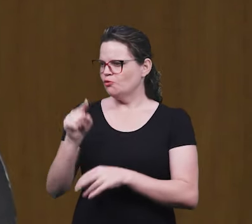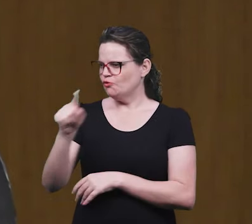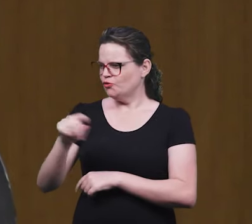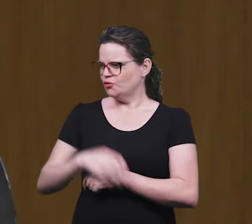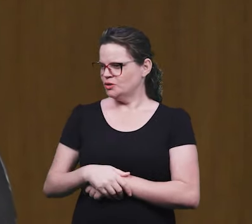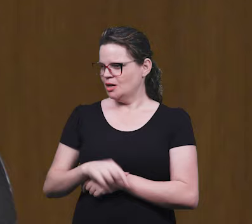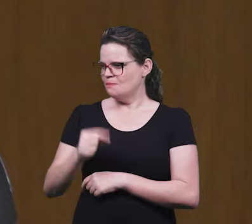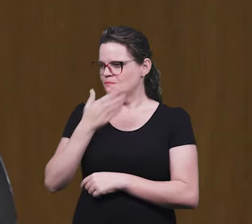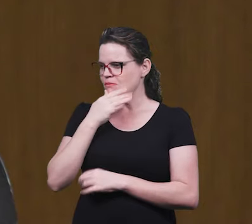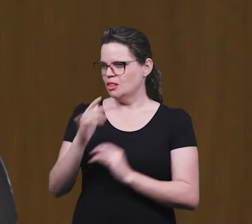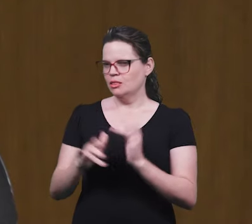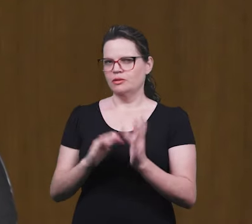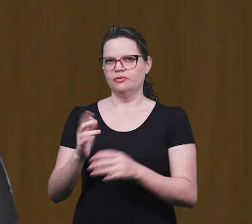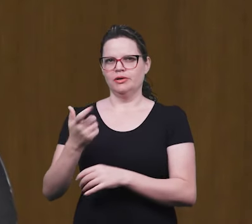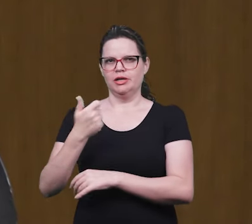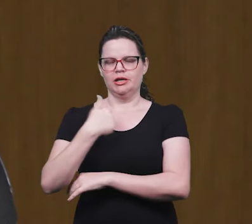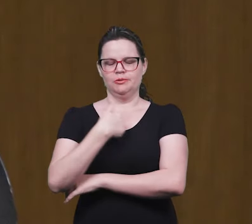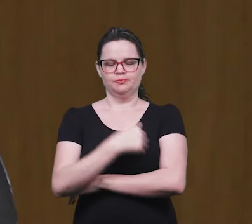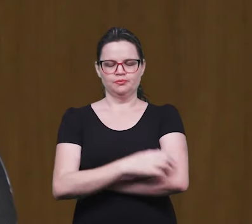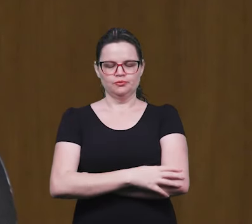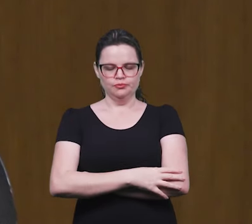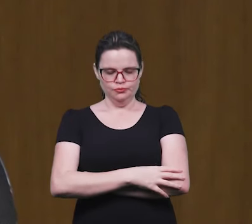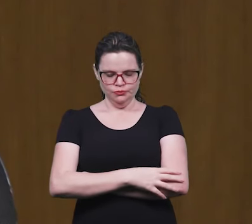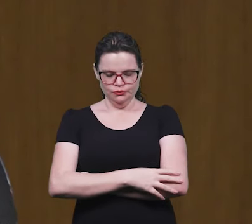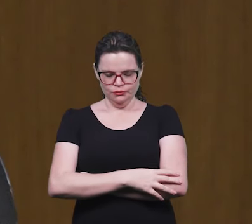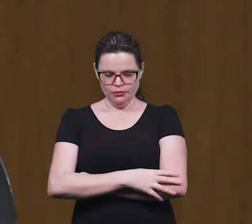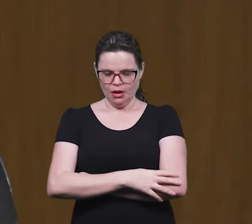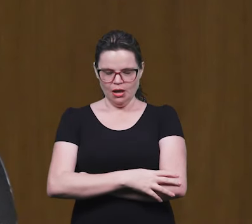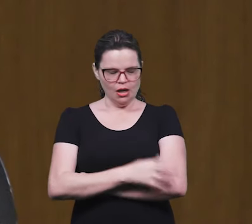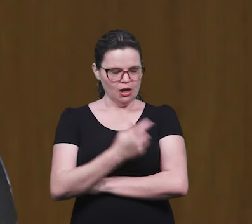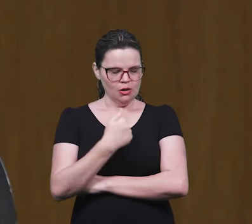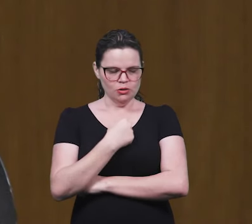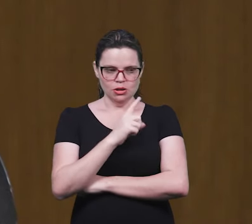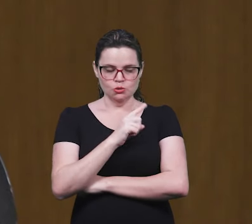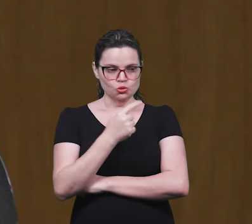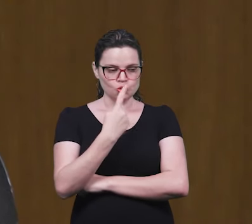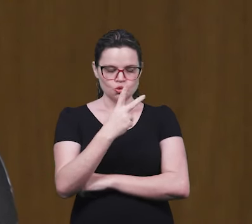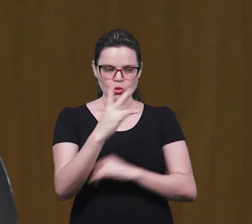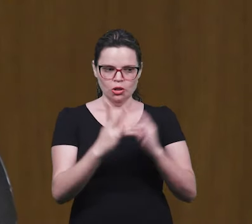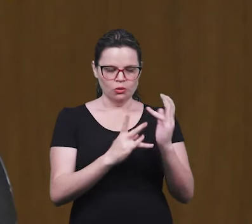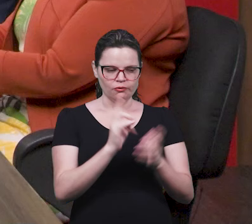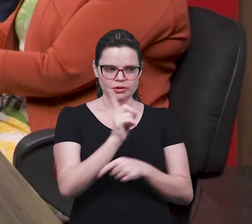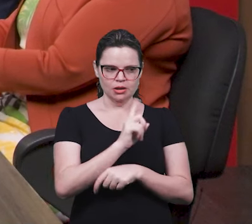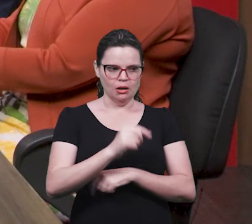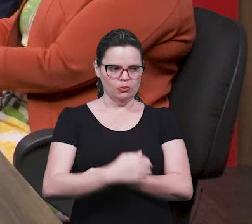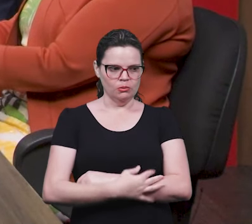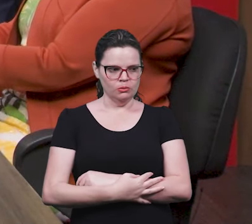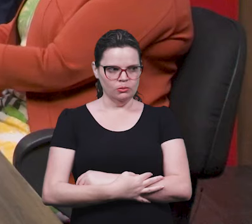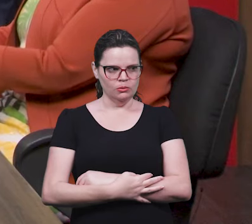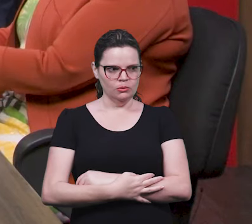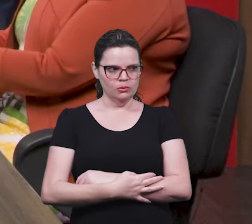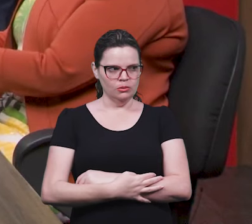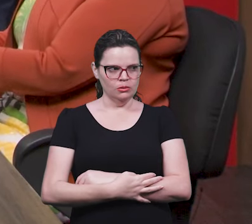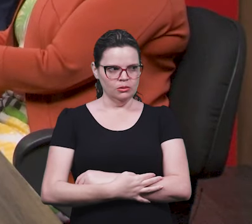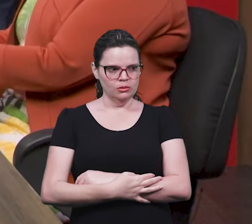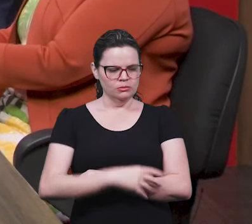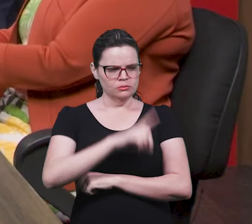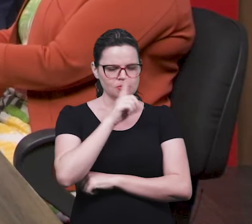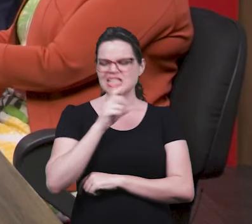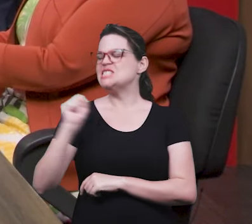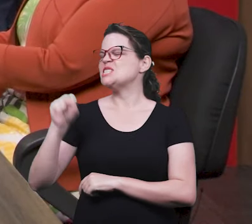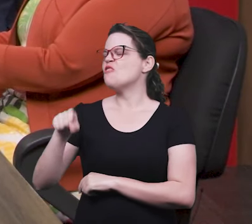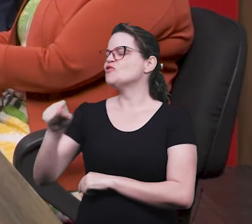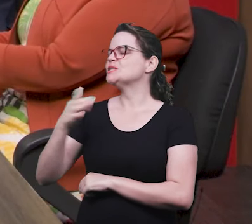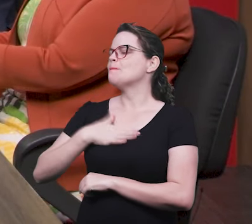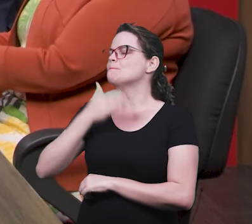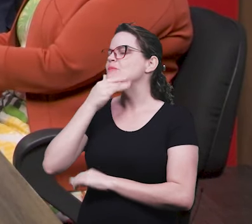que você é minha noiva? Eu abaixava a cabeça e dizia: eu não sou sua noiva. É mesmo? Eu não sou sua noiva. Sim, você é